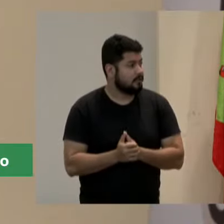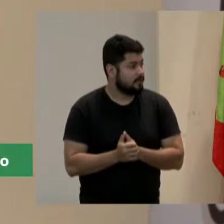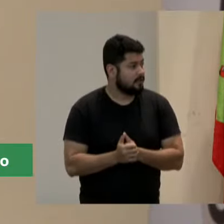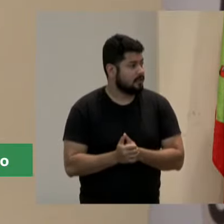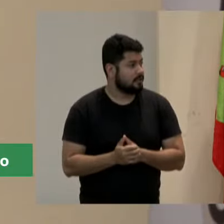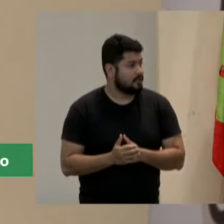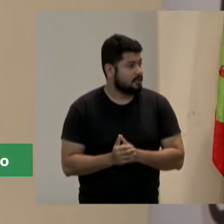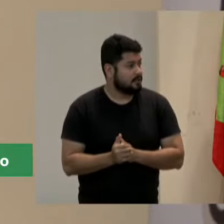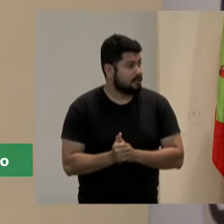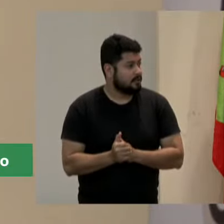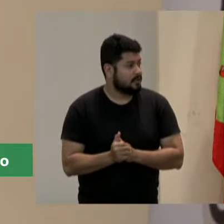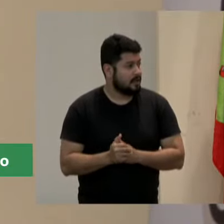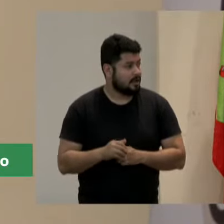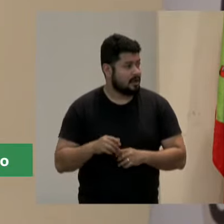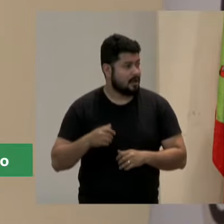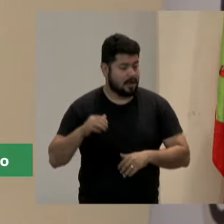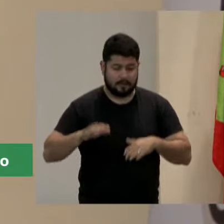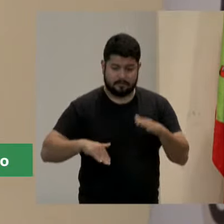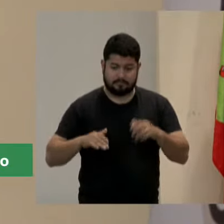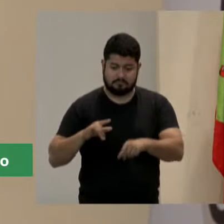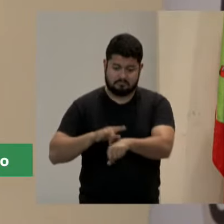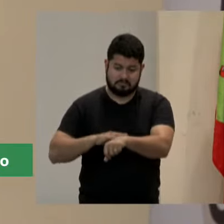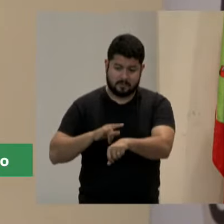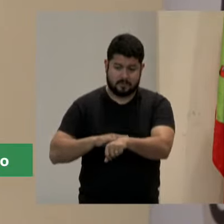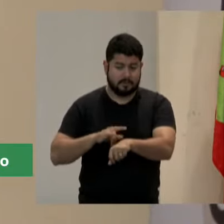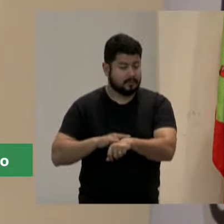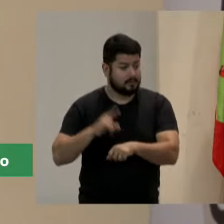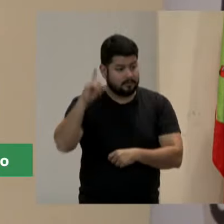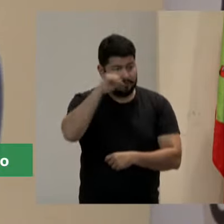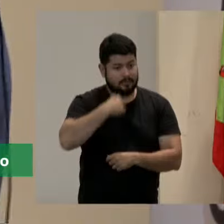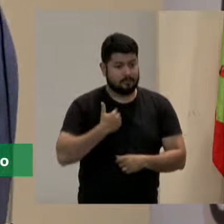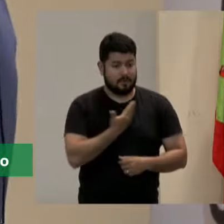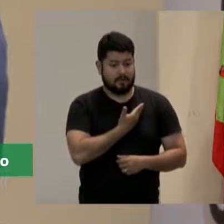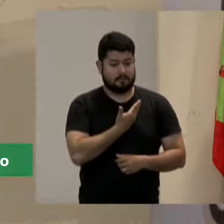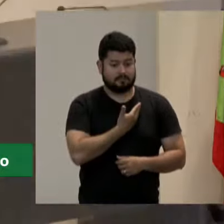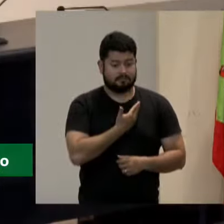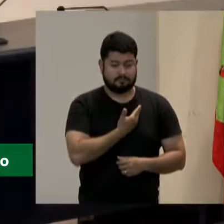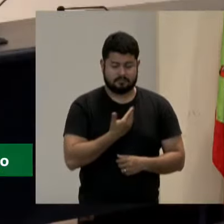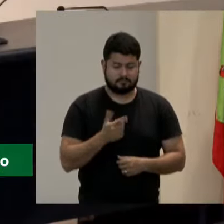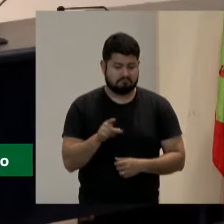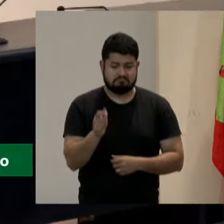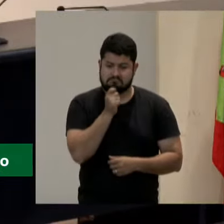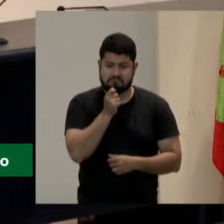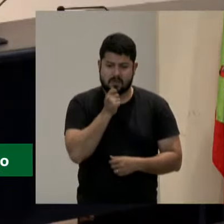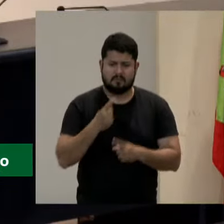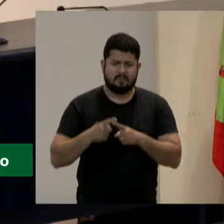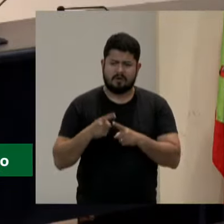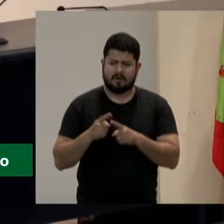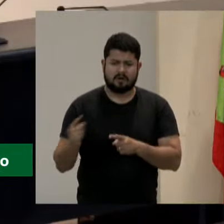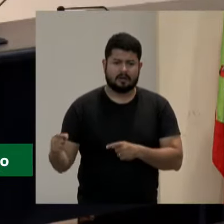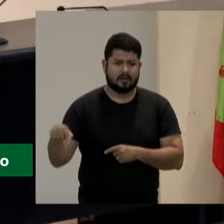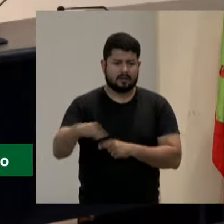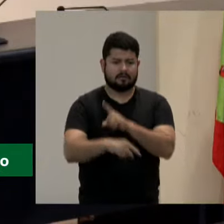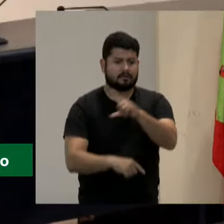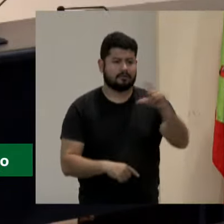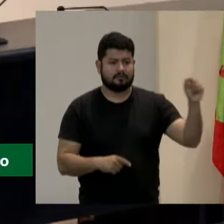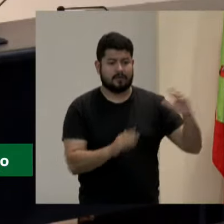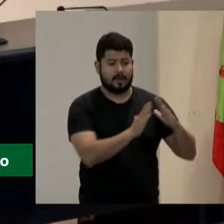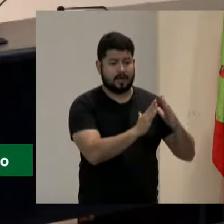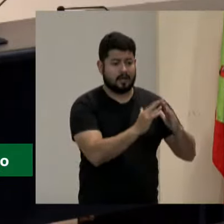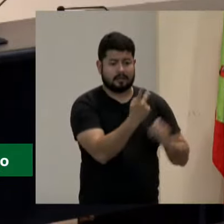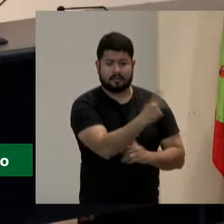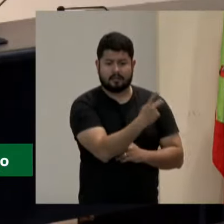saía para ir ao banheiro. Eu saía e minha mãe, e ninguém, os colegas não sabiam por que eu saía. Eles até perguntavam, mas por que que o Tião sai e vai para a casa